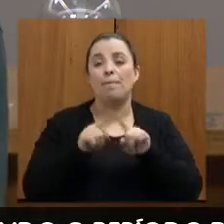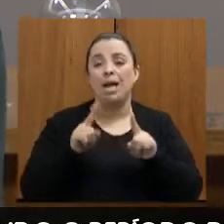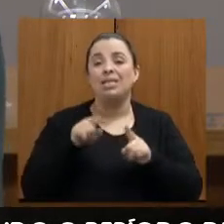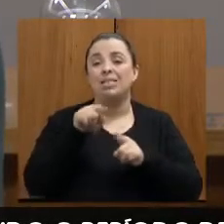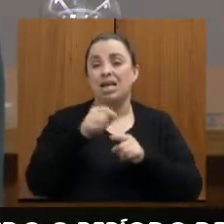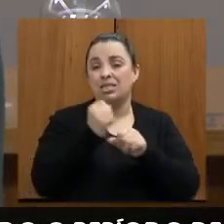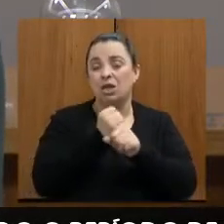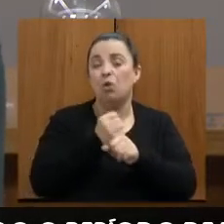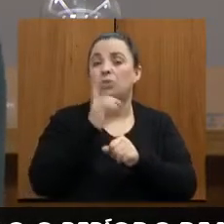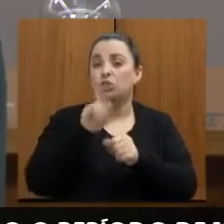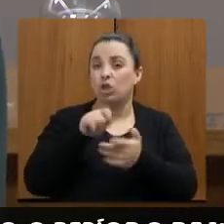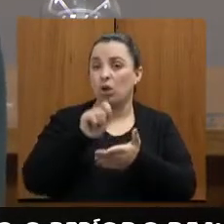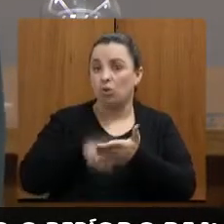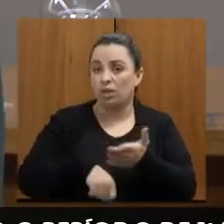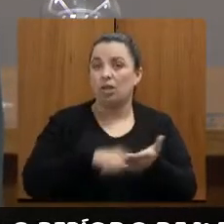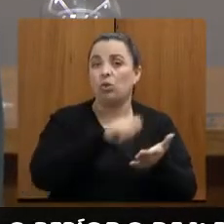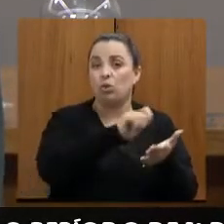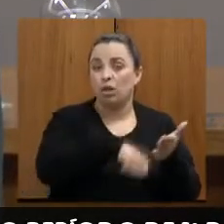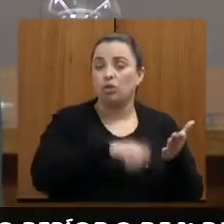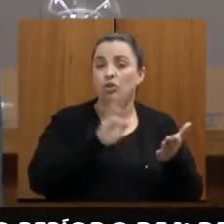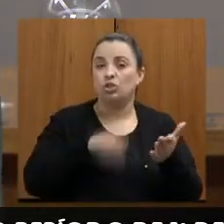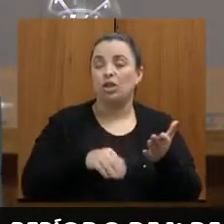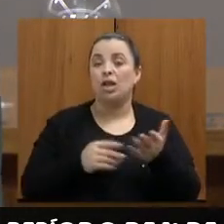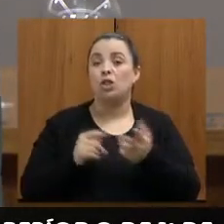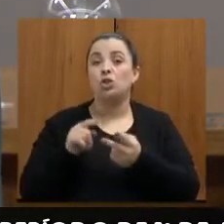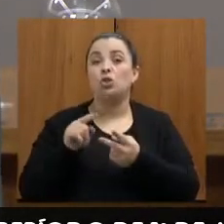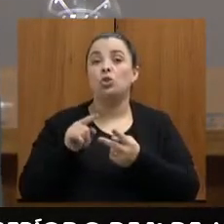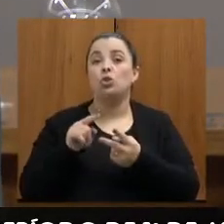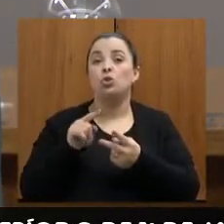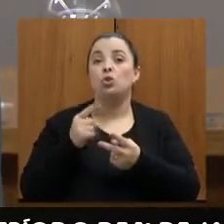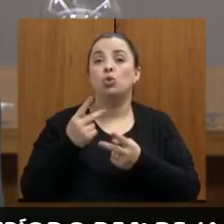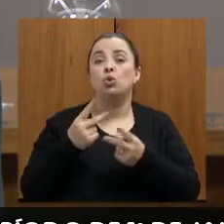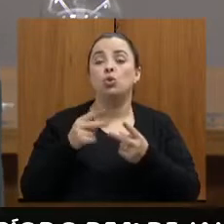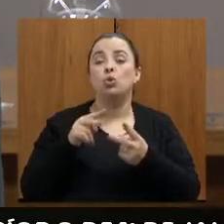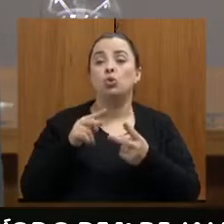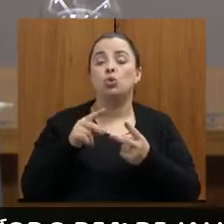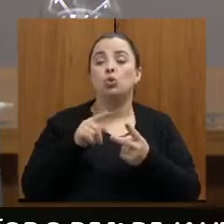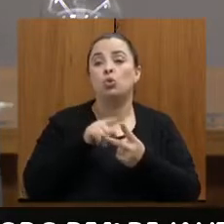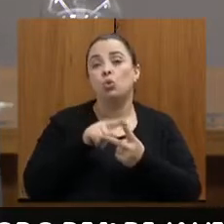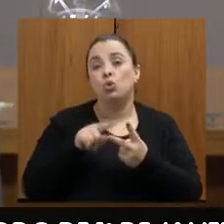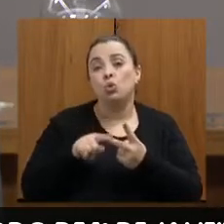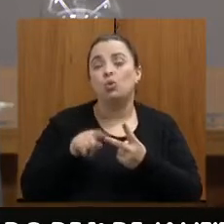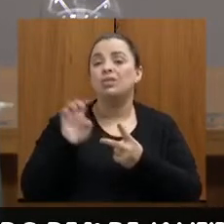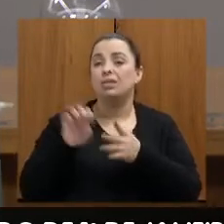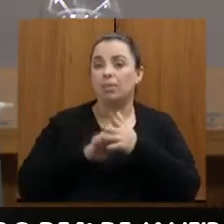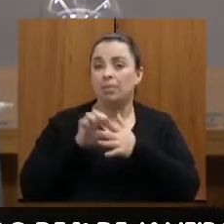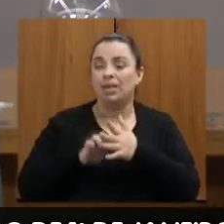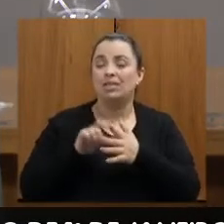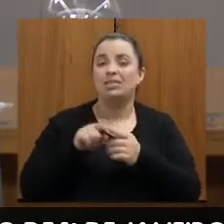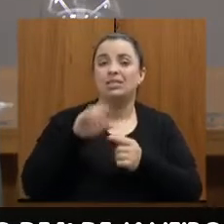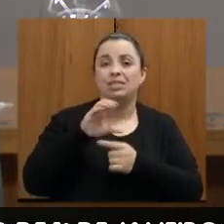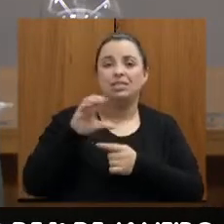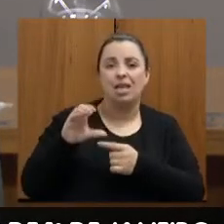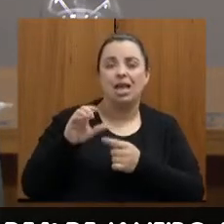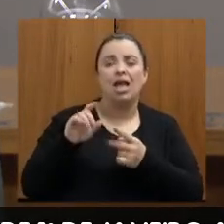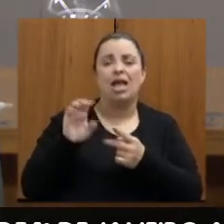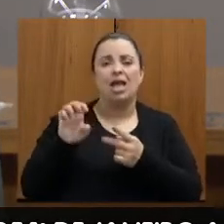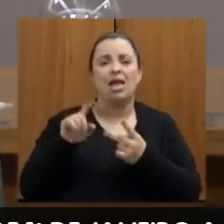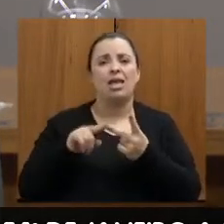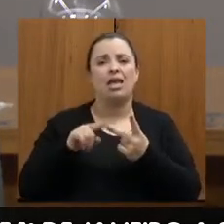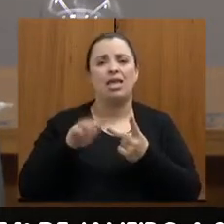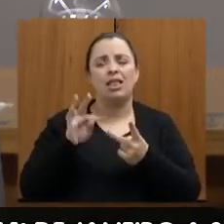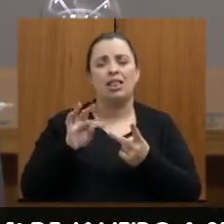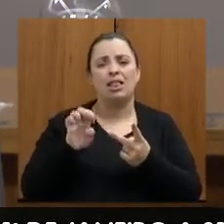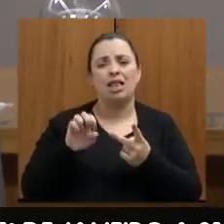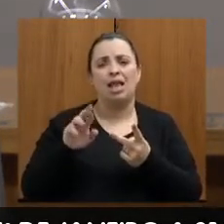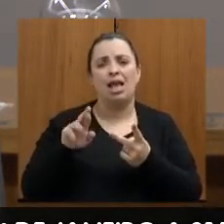contratada a empresa as duas empresas CCL e aterrar e Alma estão mobilizados mas a gente vai dar uma atenção